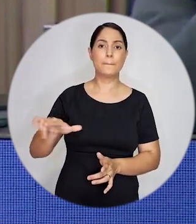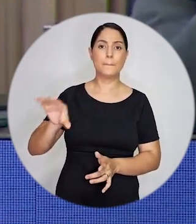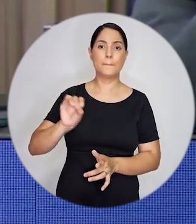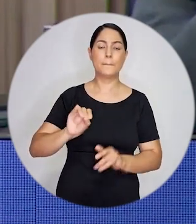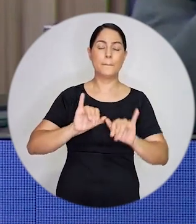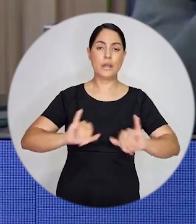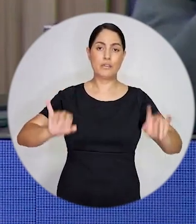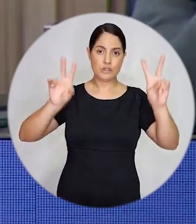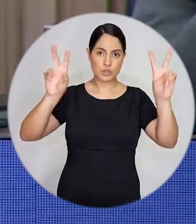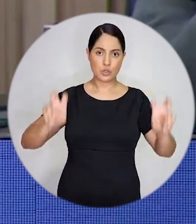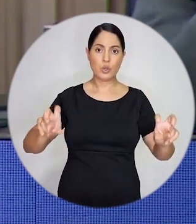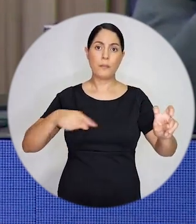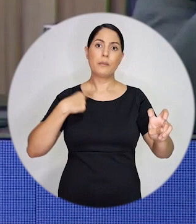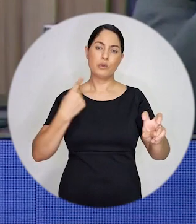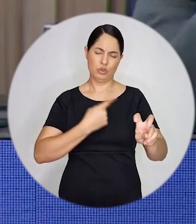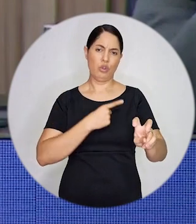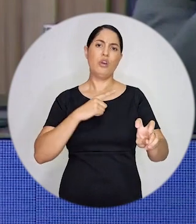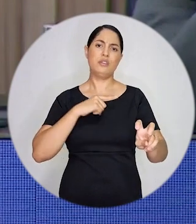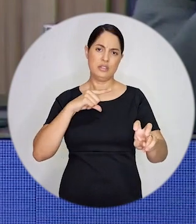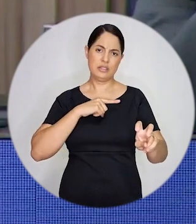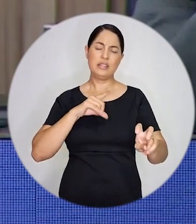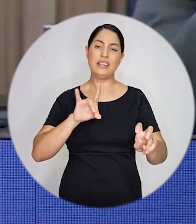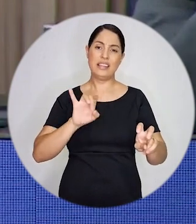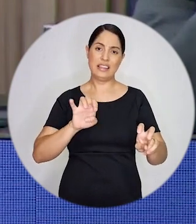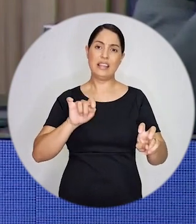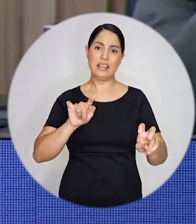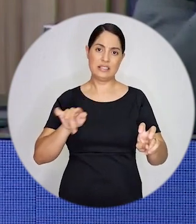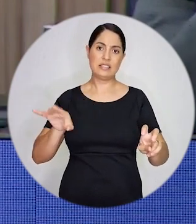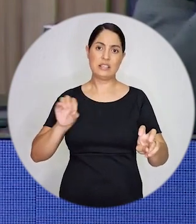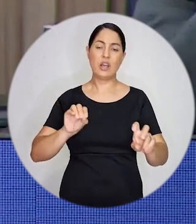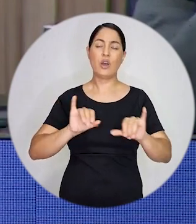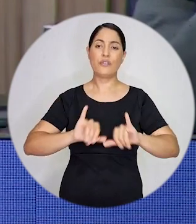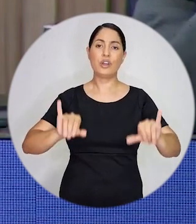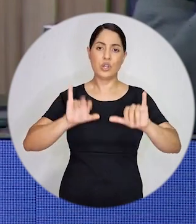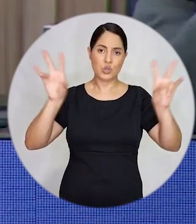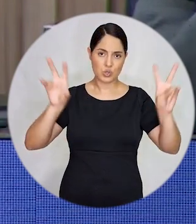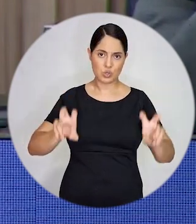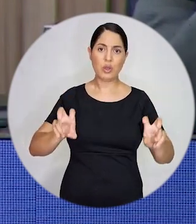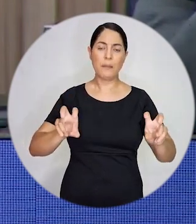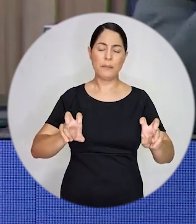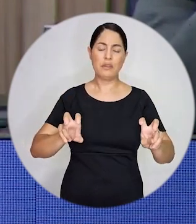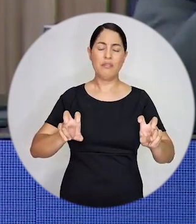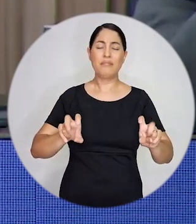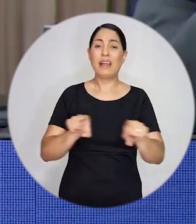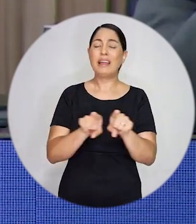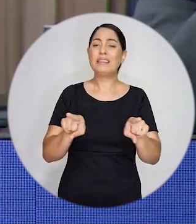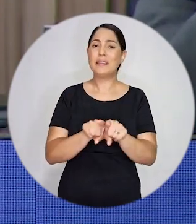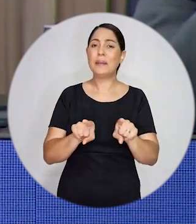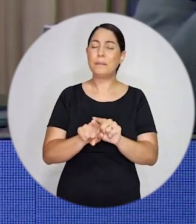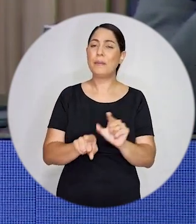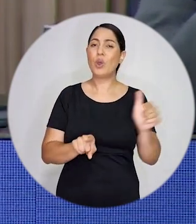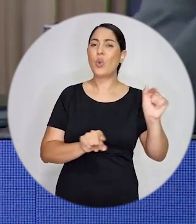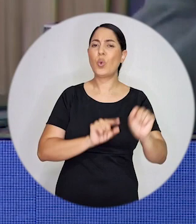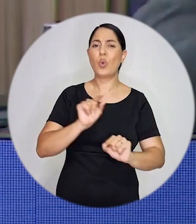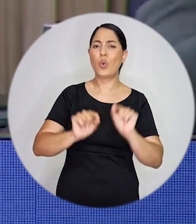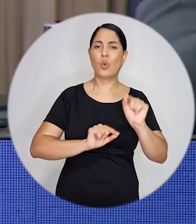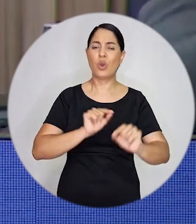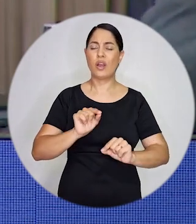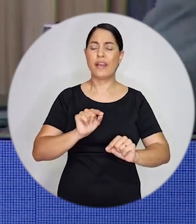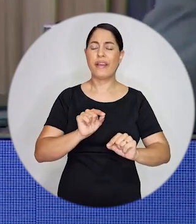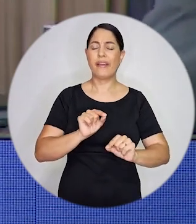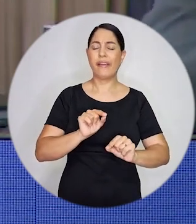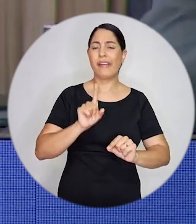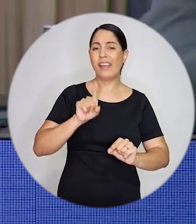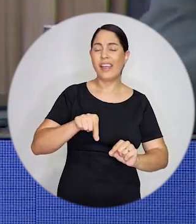repressão, de maneira muito eficiente, por isso que eu mencionei a nossa agenda de detecção, mas também tem que lidar com